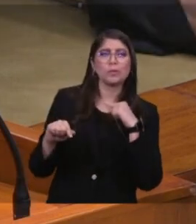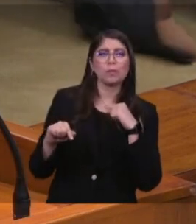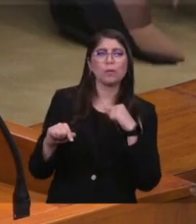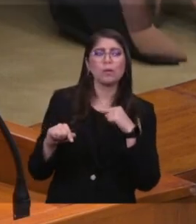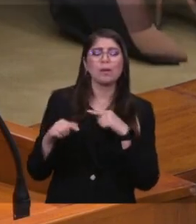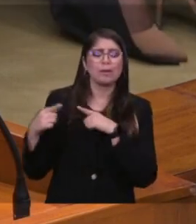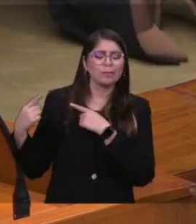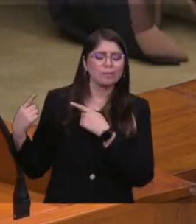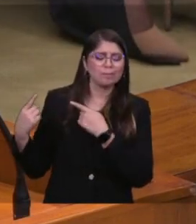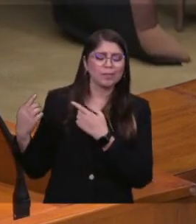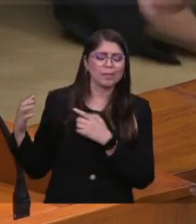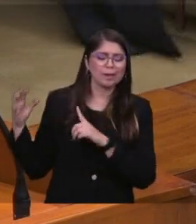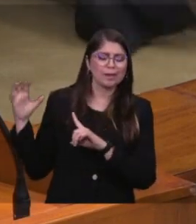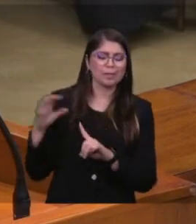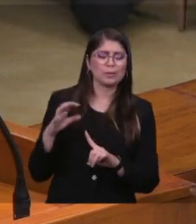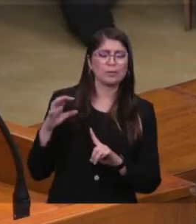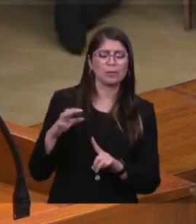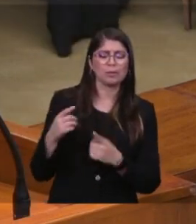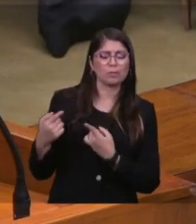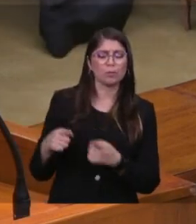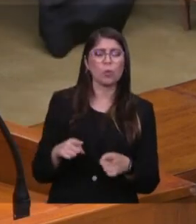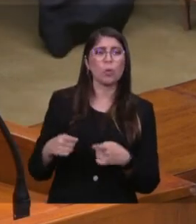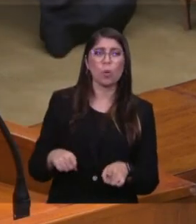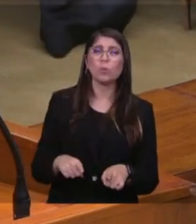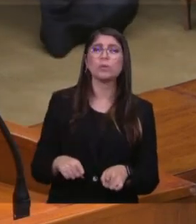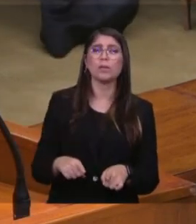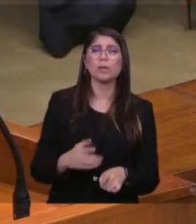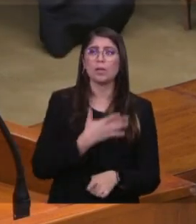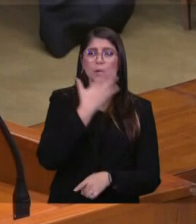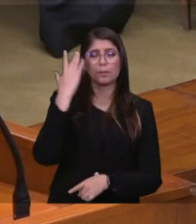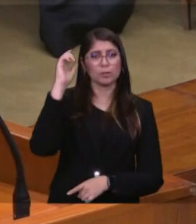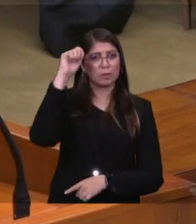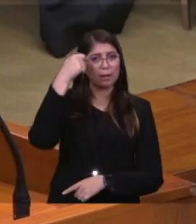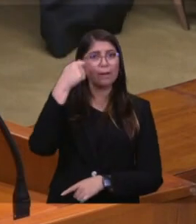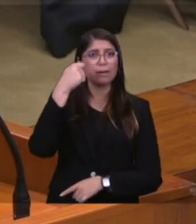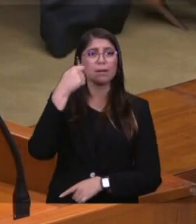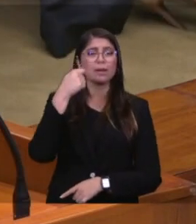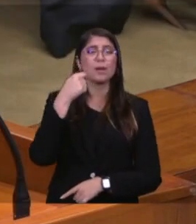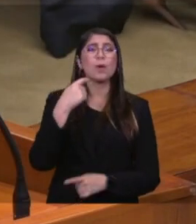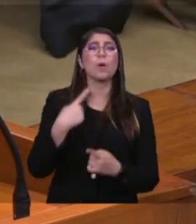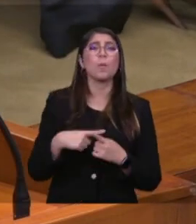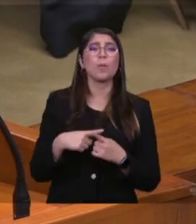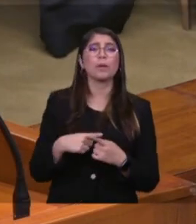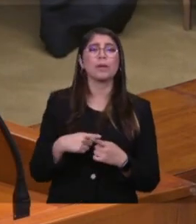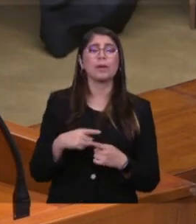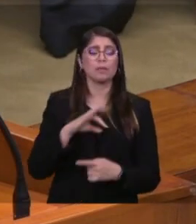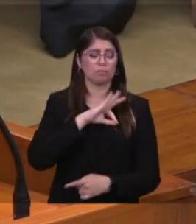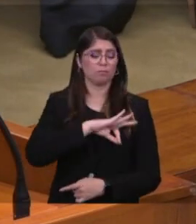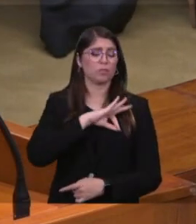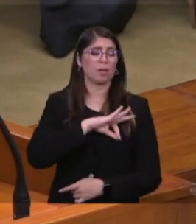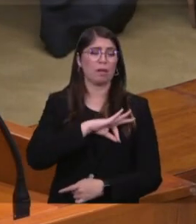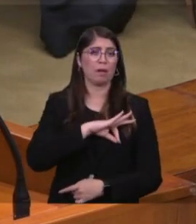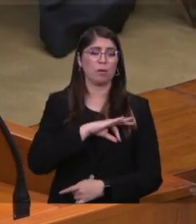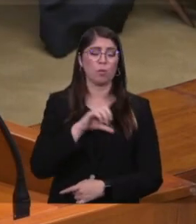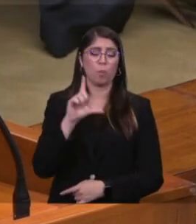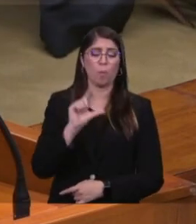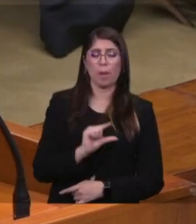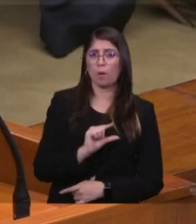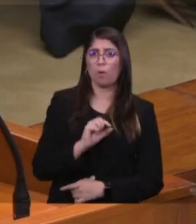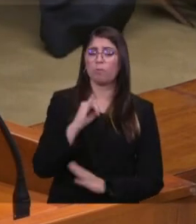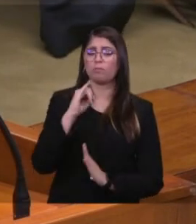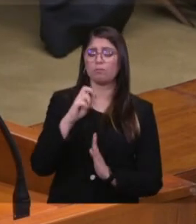negra, que é exatamente o peso da tributação sobre o consumo e sobre quem tem mais renda, quem tem menos renda. Isso